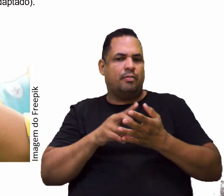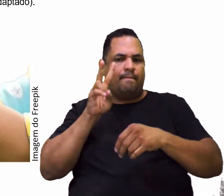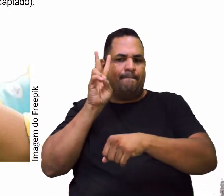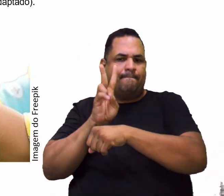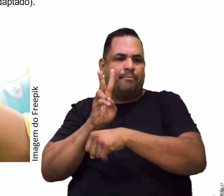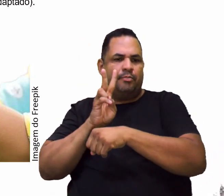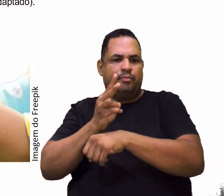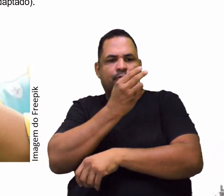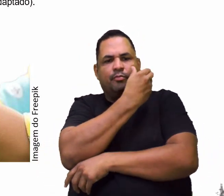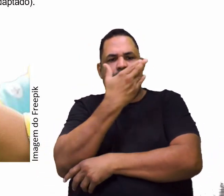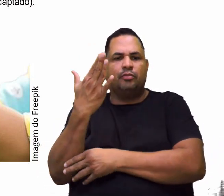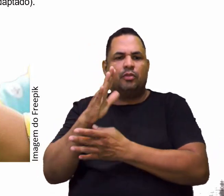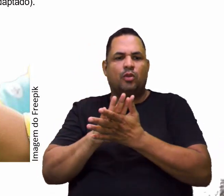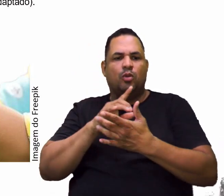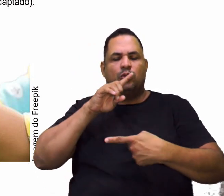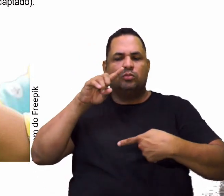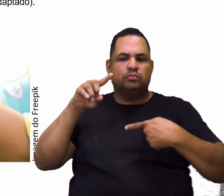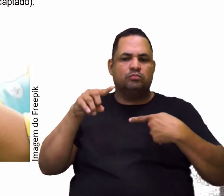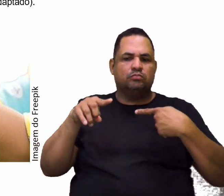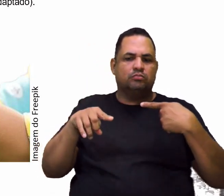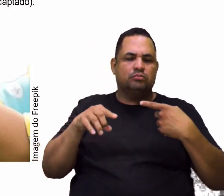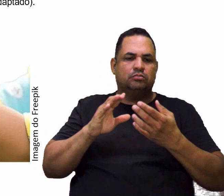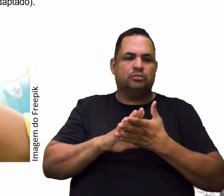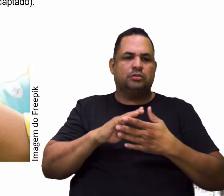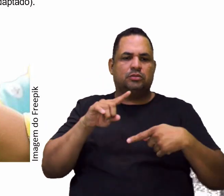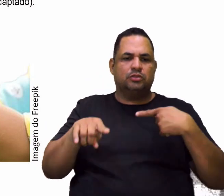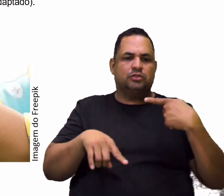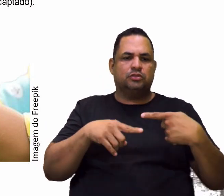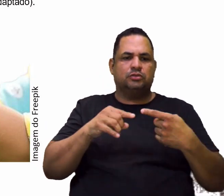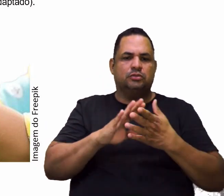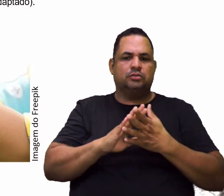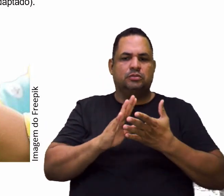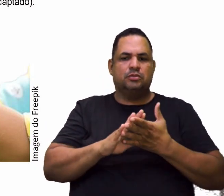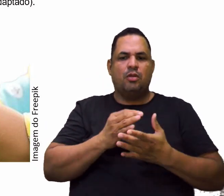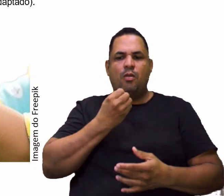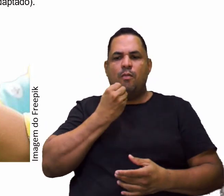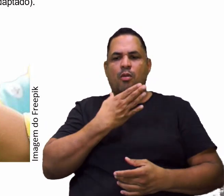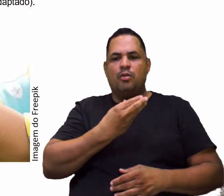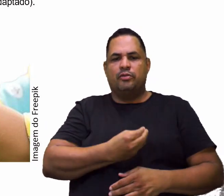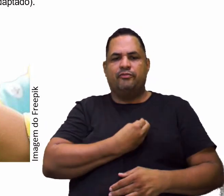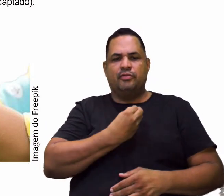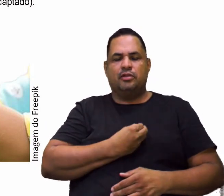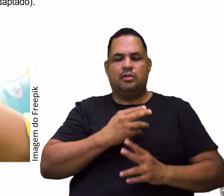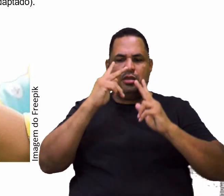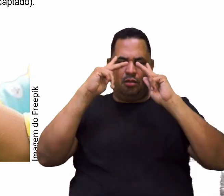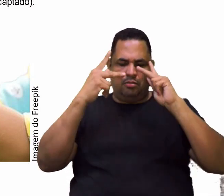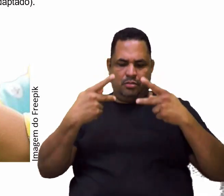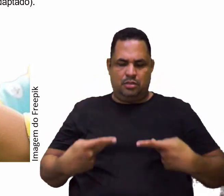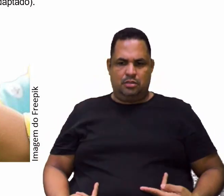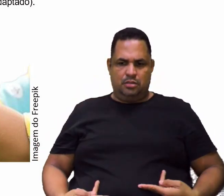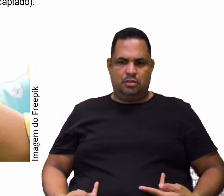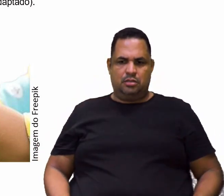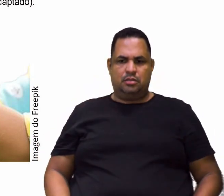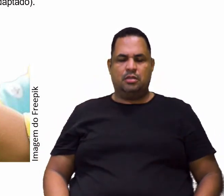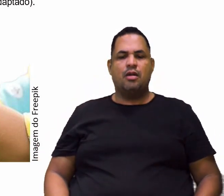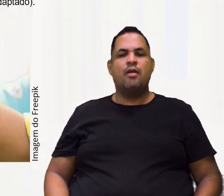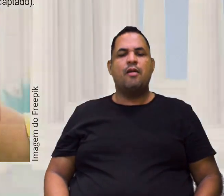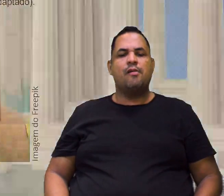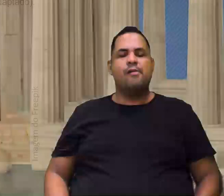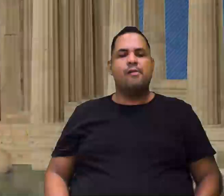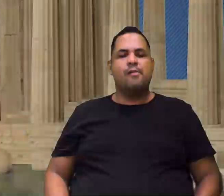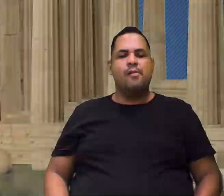preservação da natureza e com o destino da humanidade. Veja bem, né? A ética está lá. Antes